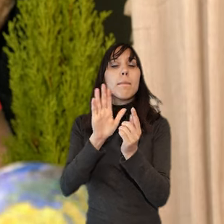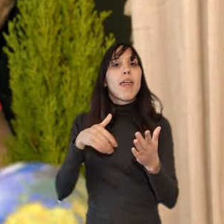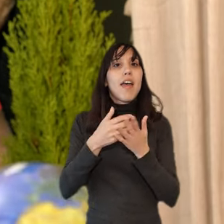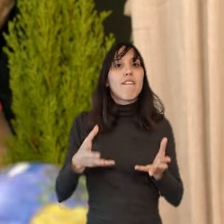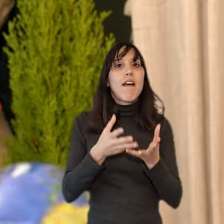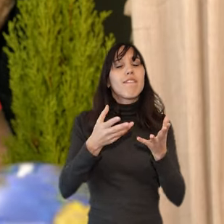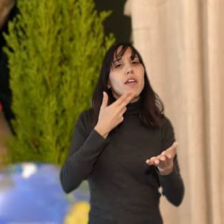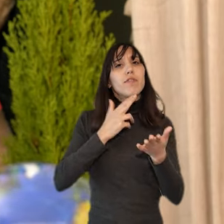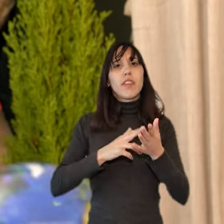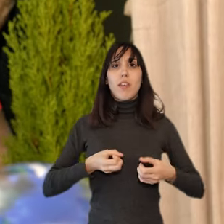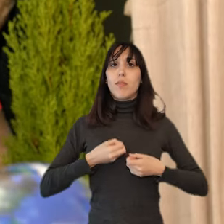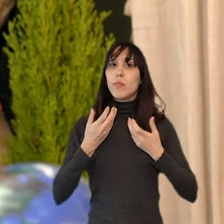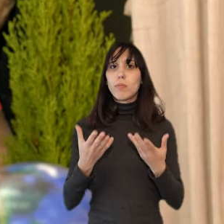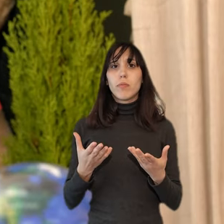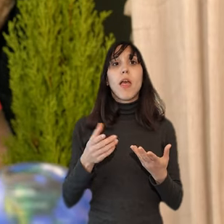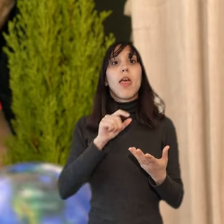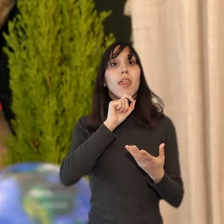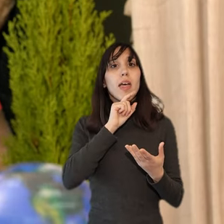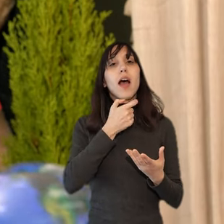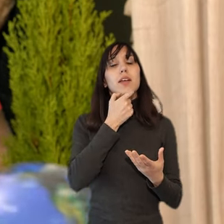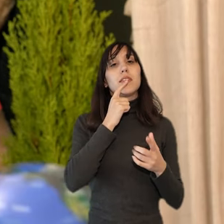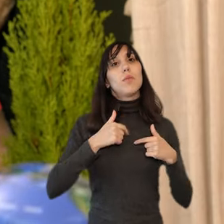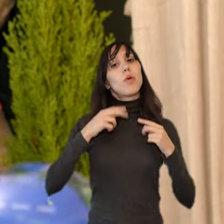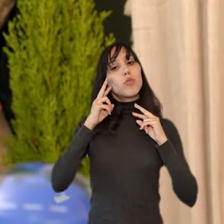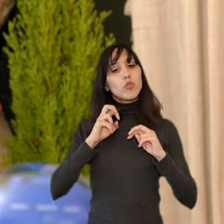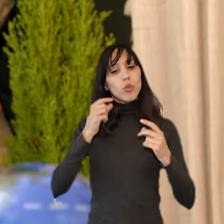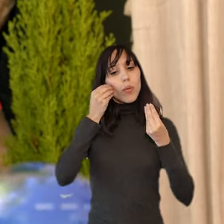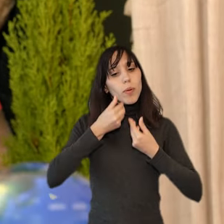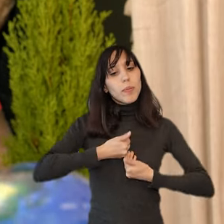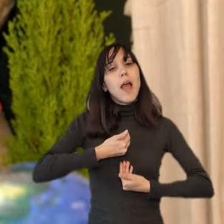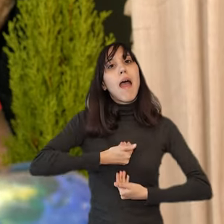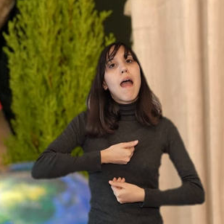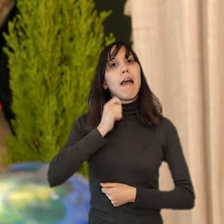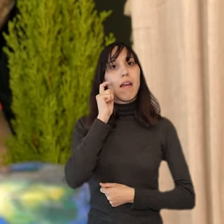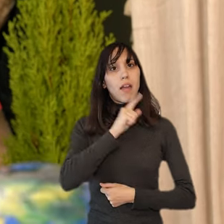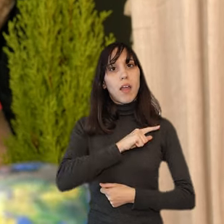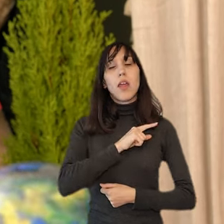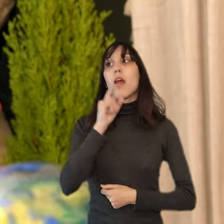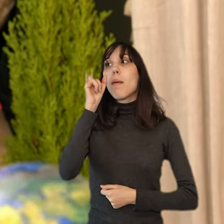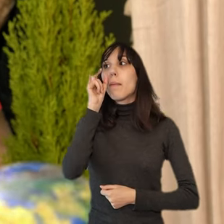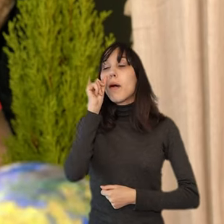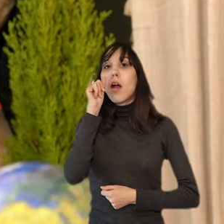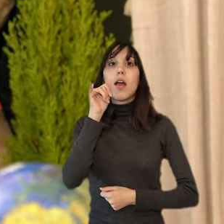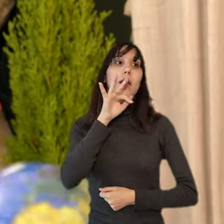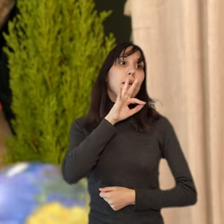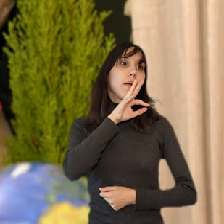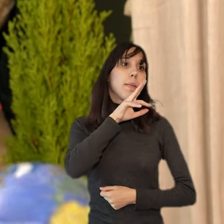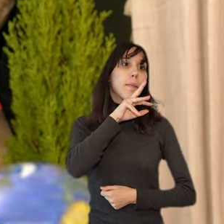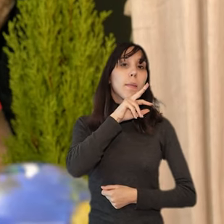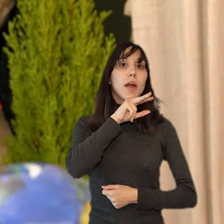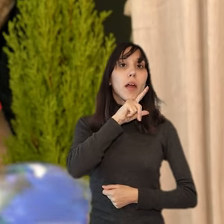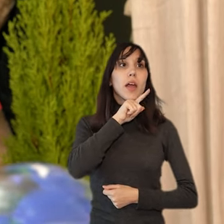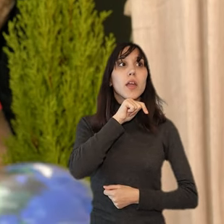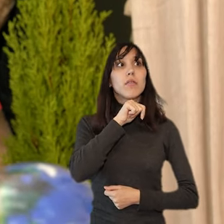autenticidade só se consegue quando nós nos descobrimos a nós próprios sabemos quem somos e quando os pais e e e não é